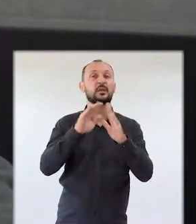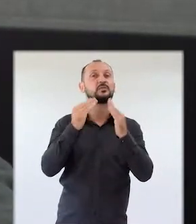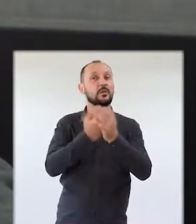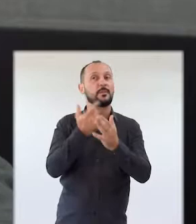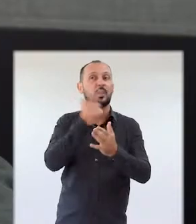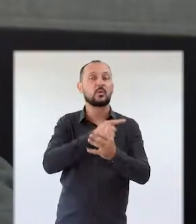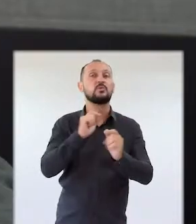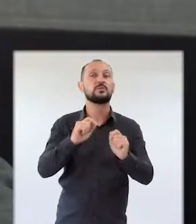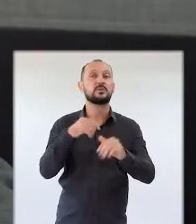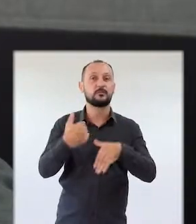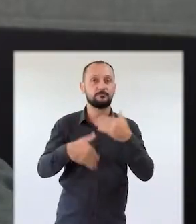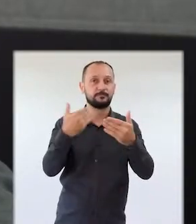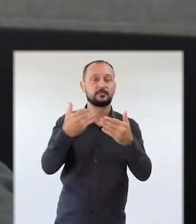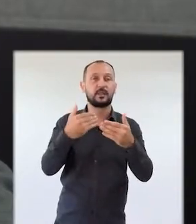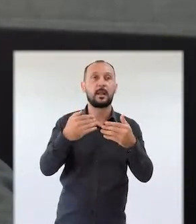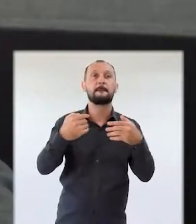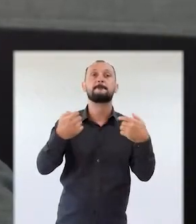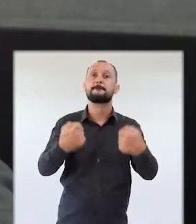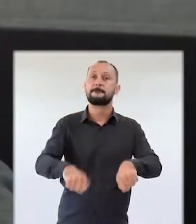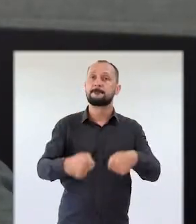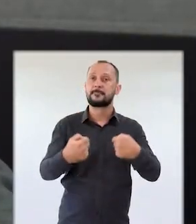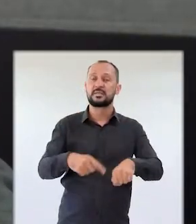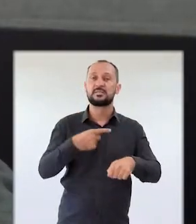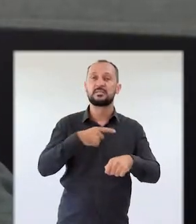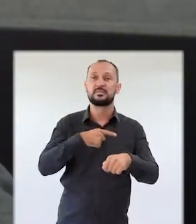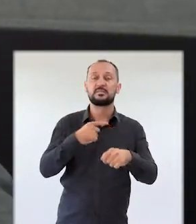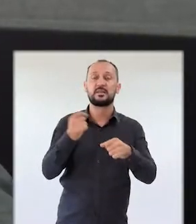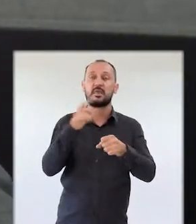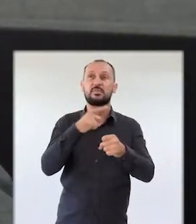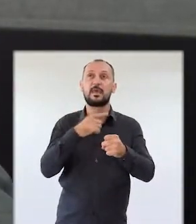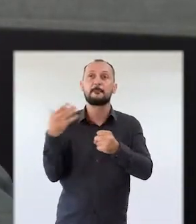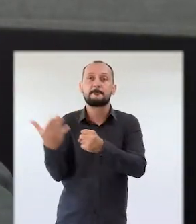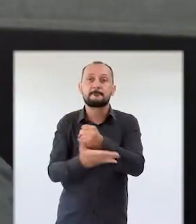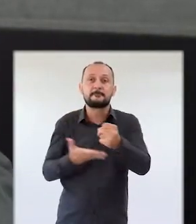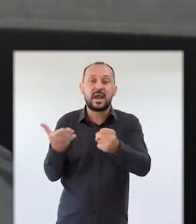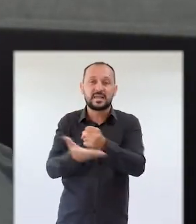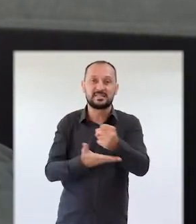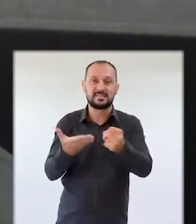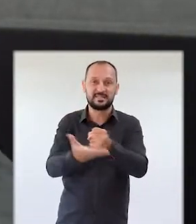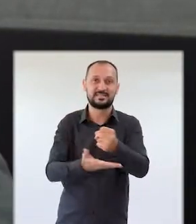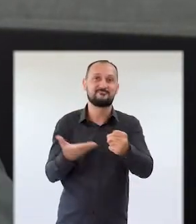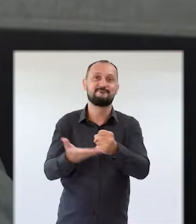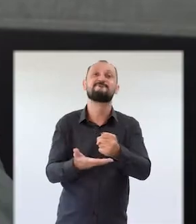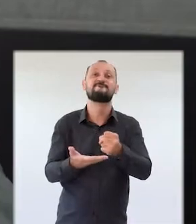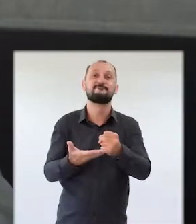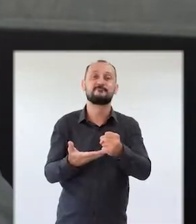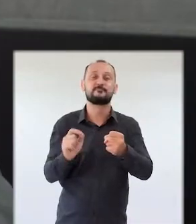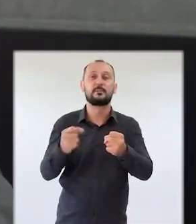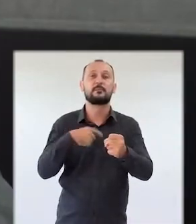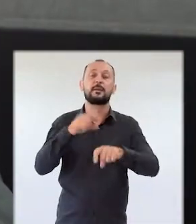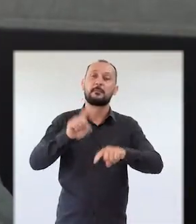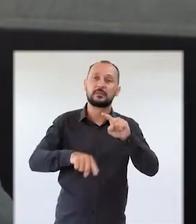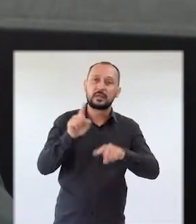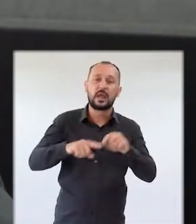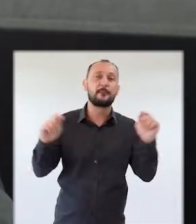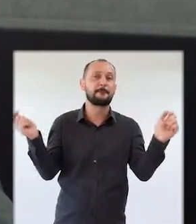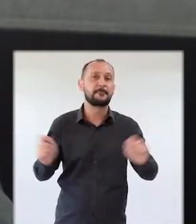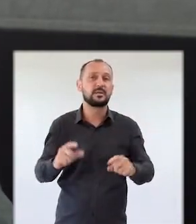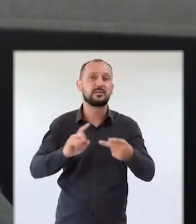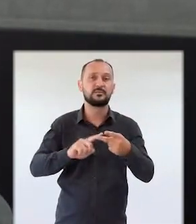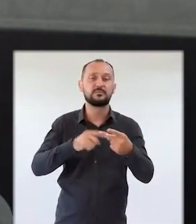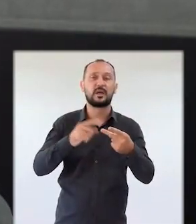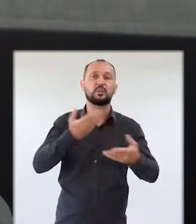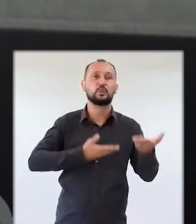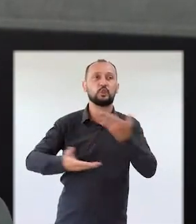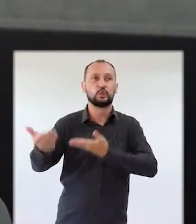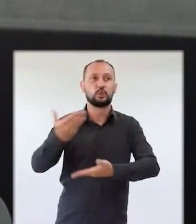né, a escola, para que ela consiga dar esses passos, ela tem que ser mais substantivada, ter mais substância. Isto é, maior